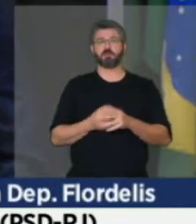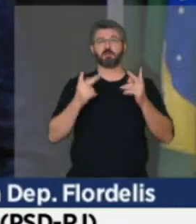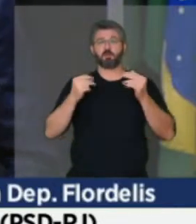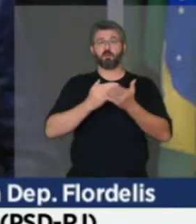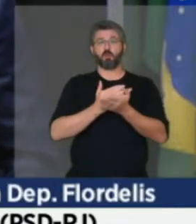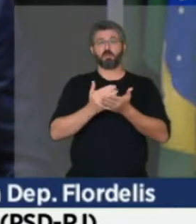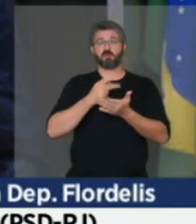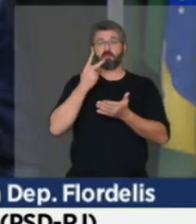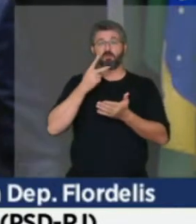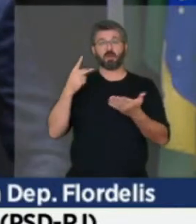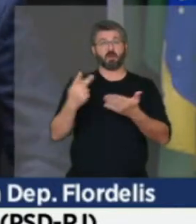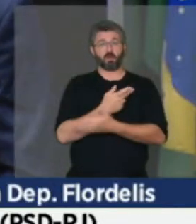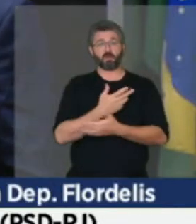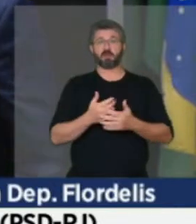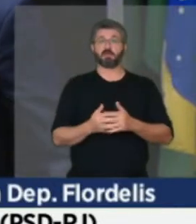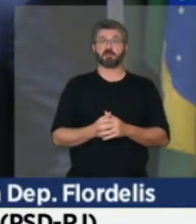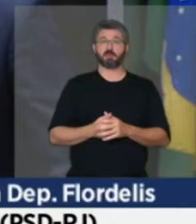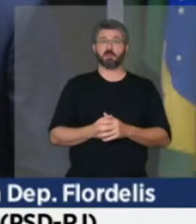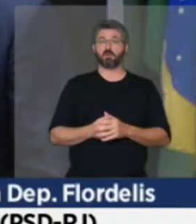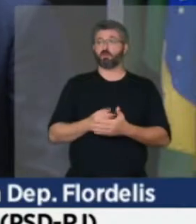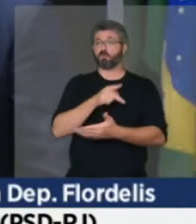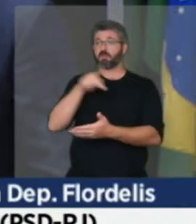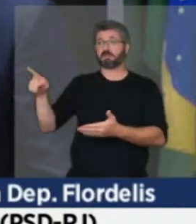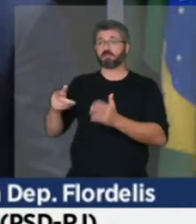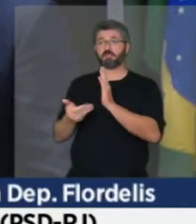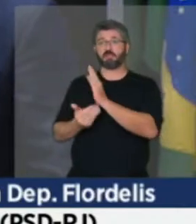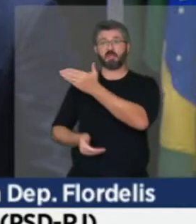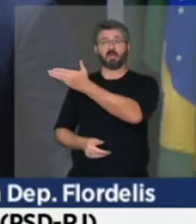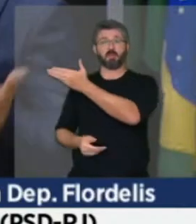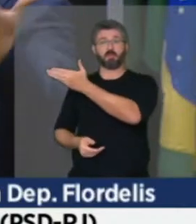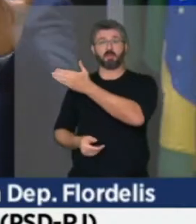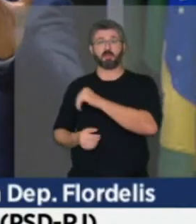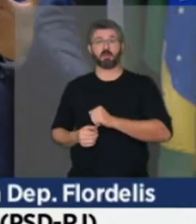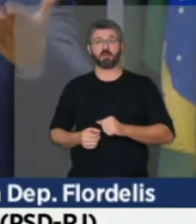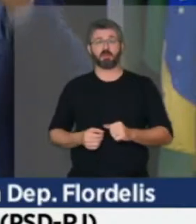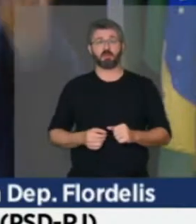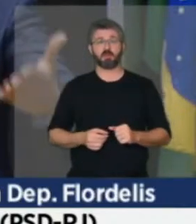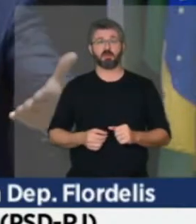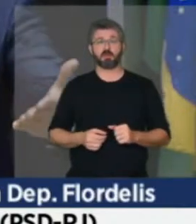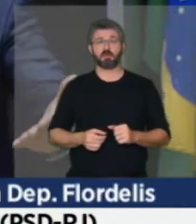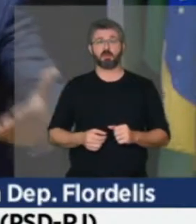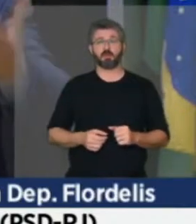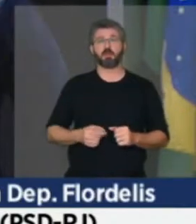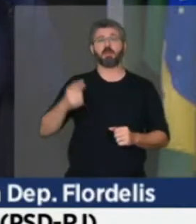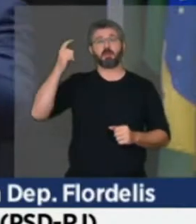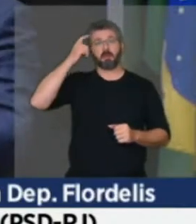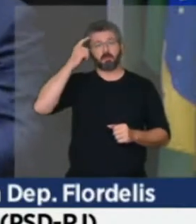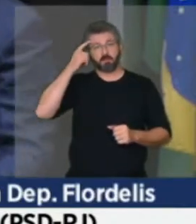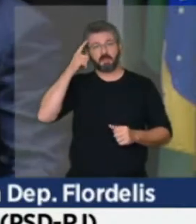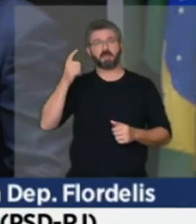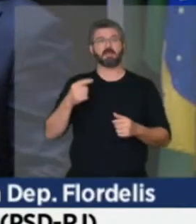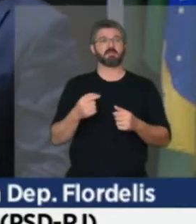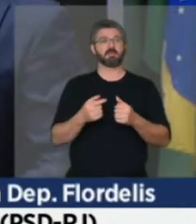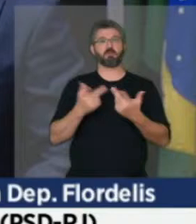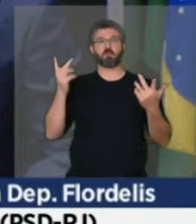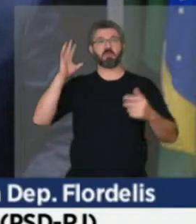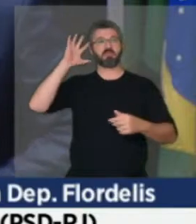que aconteceu em relação ao presidente desta casa. Pensem num jogo político apressado.